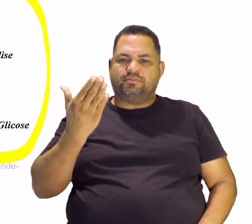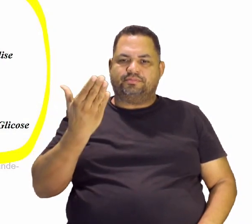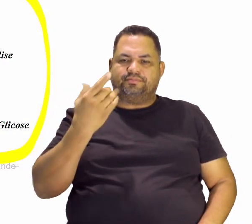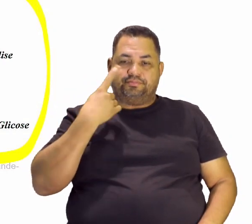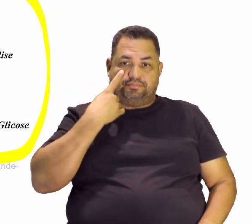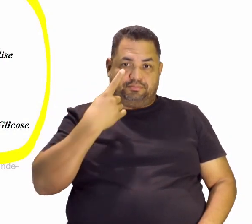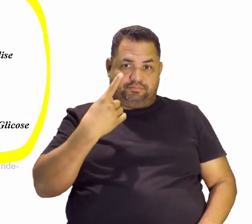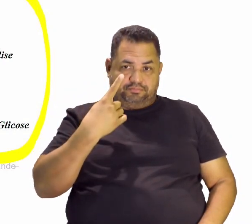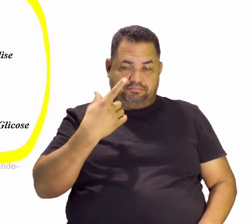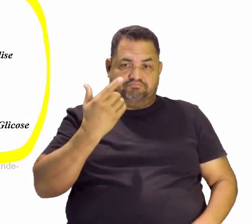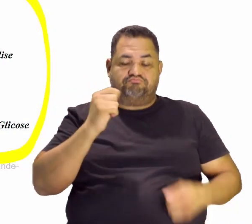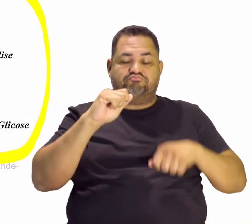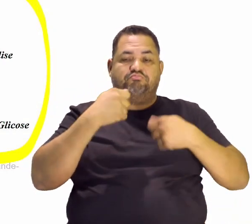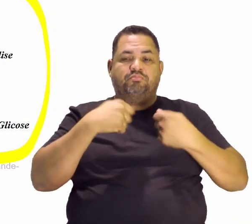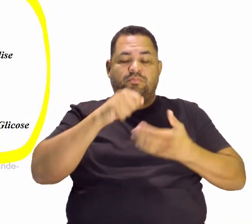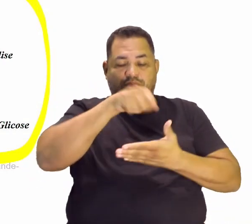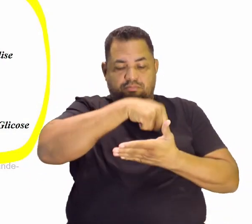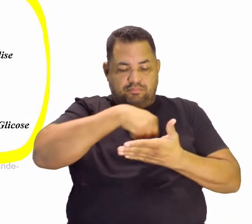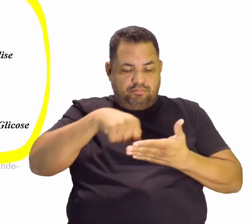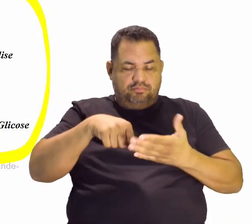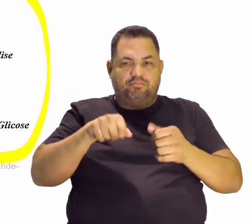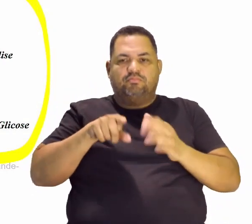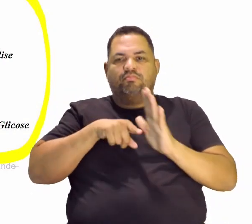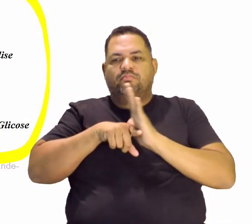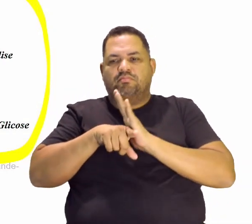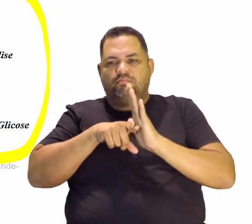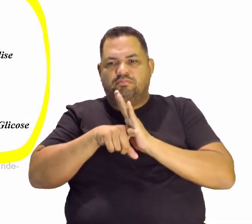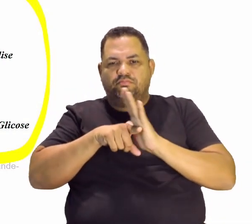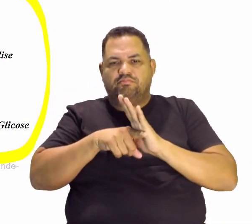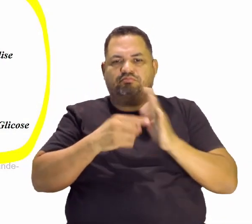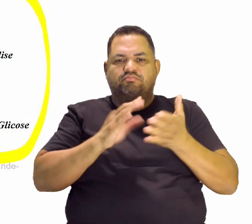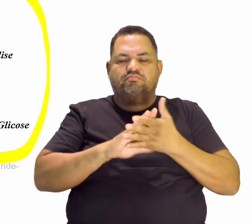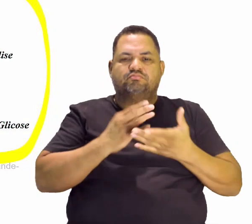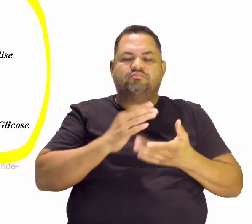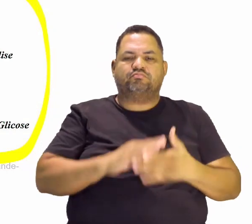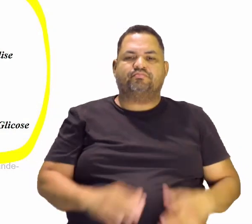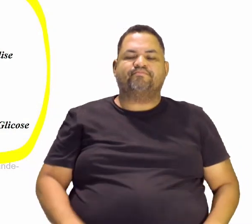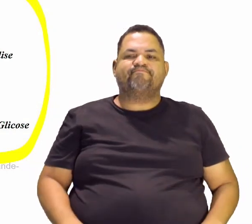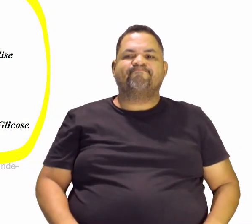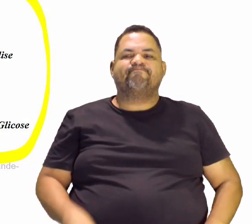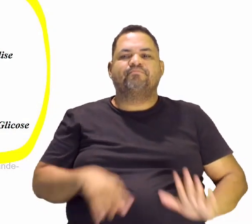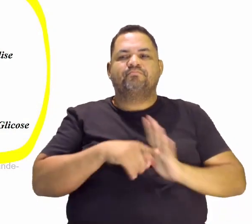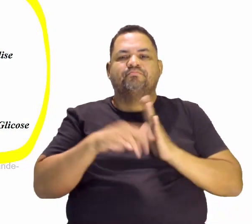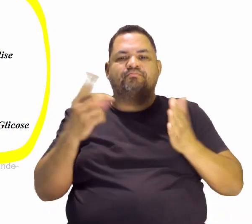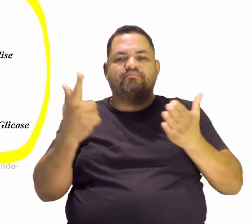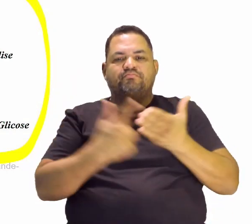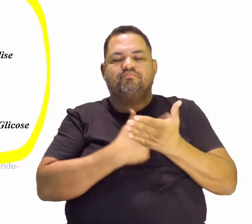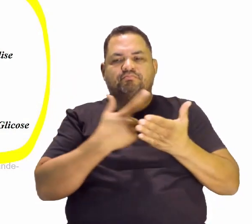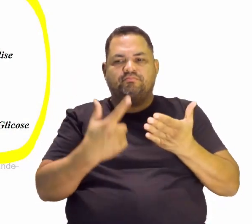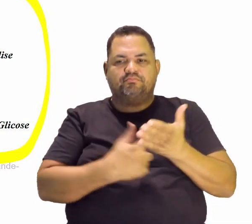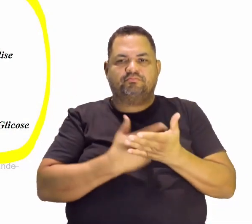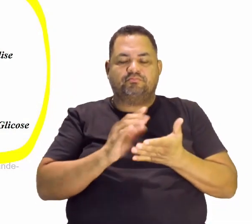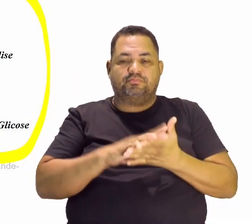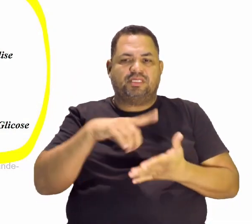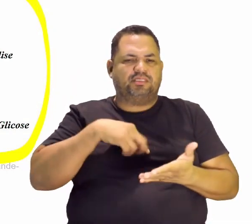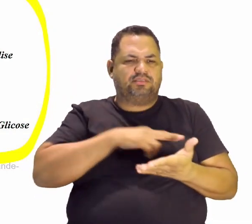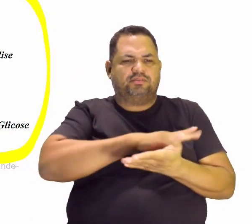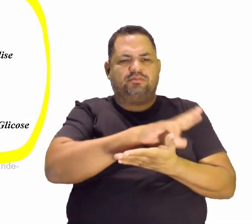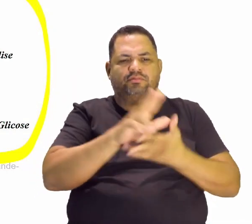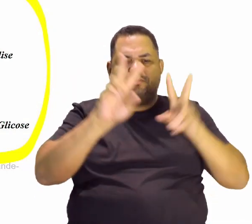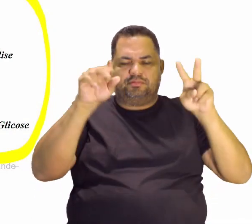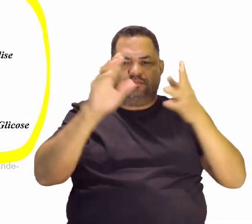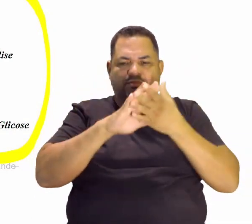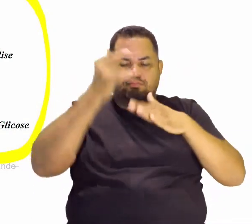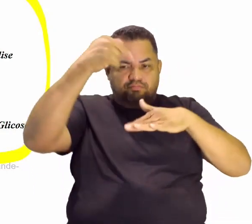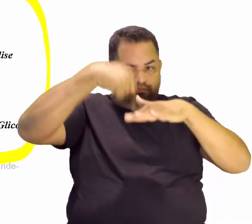anotar aí, depois fazer uma pesquisa, dar um Google, pesquisar em livros. Existe muita coisa aprofundada a respeito disso. Inclusive, eu deixo até